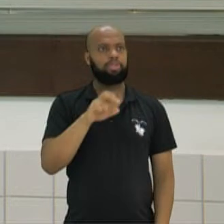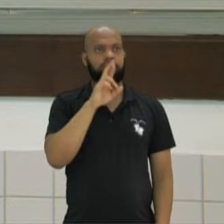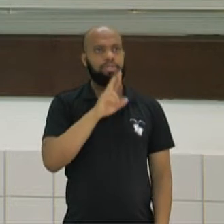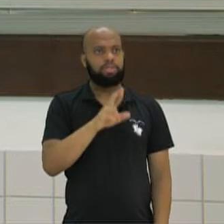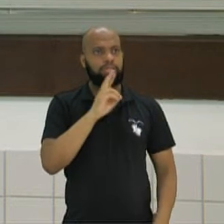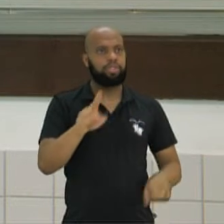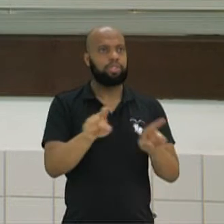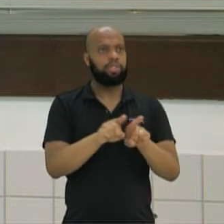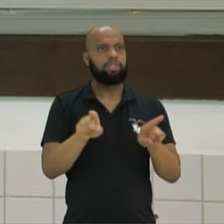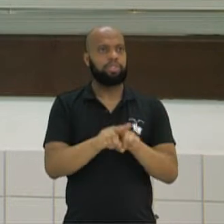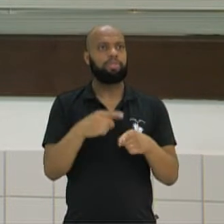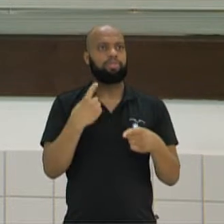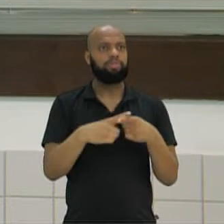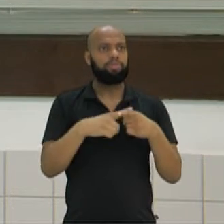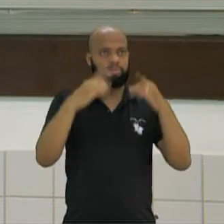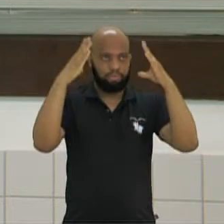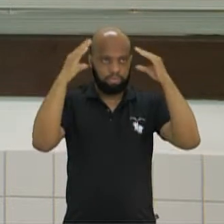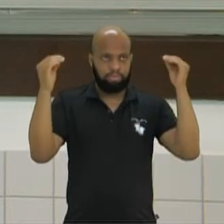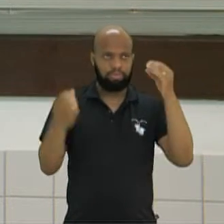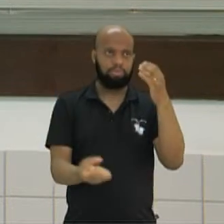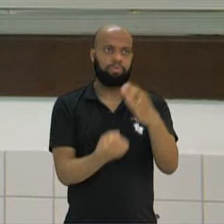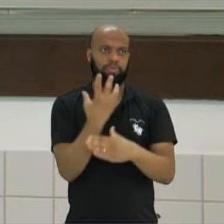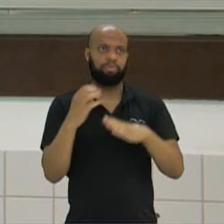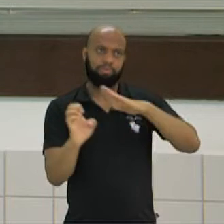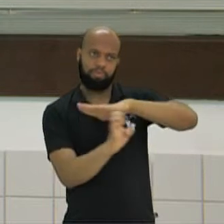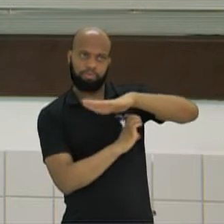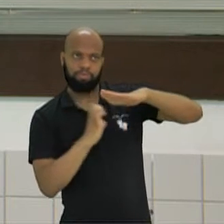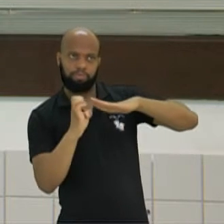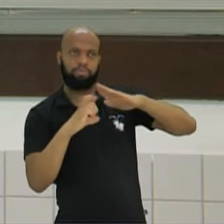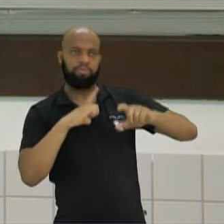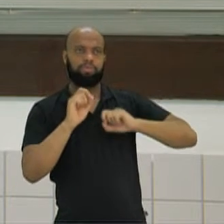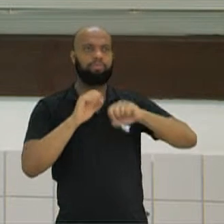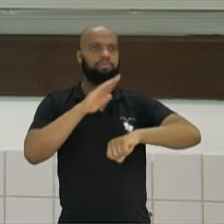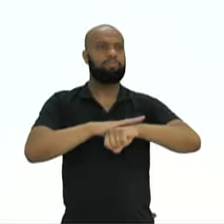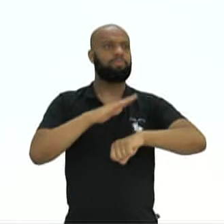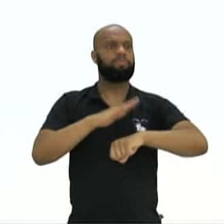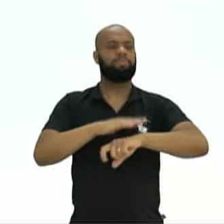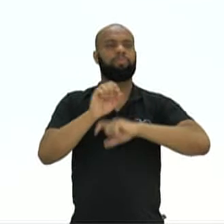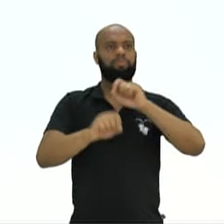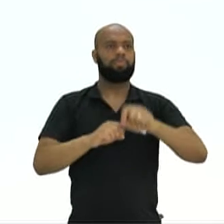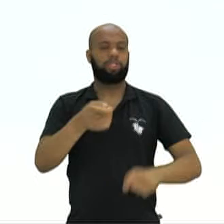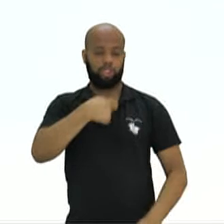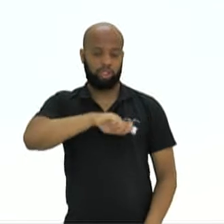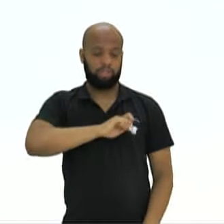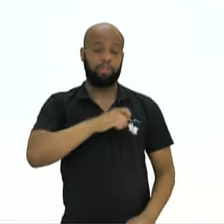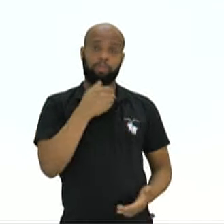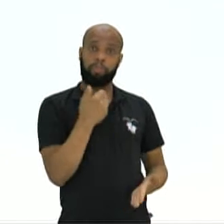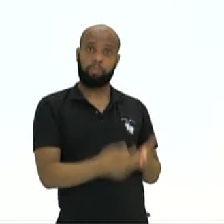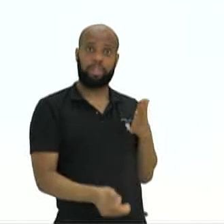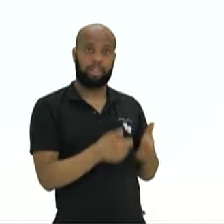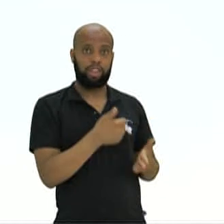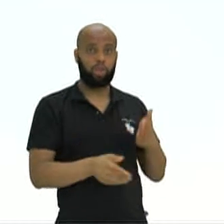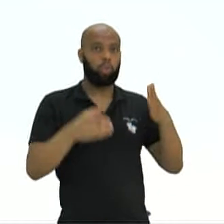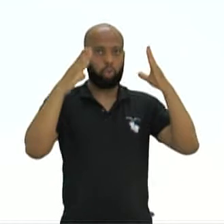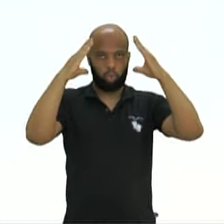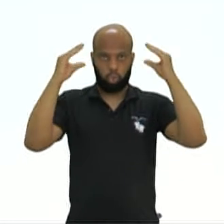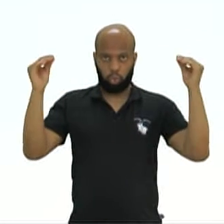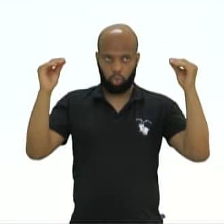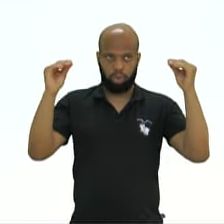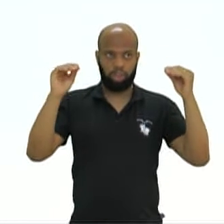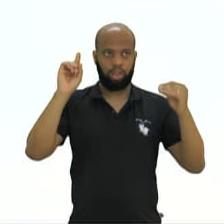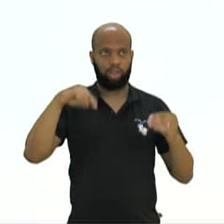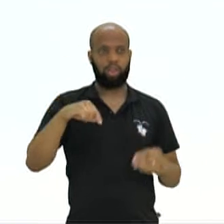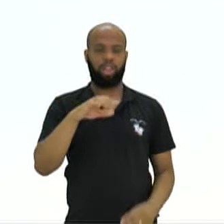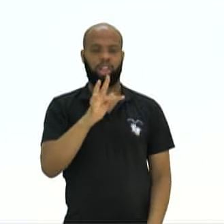né? Diante disso, os holandeses criaram uma grande empresa, Companhia das Ocidentais, quando os espanhóis perderam a Holanda, de Filipe